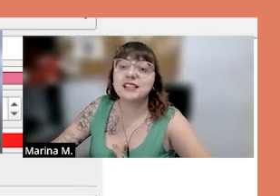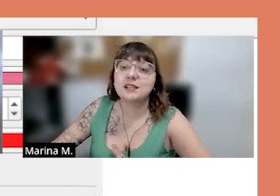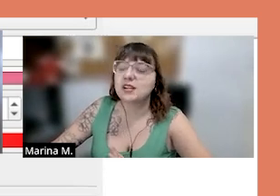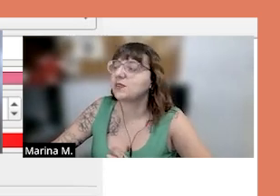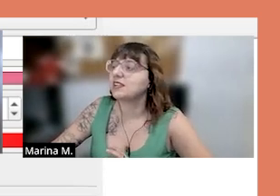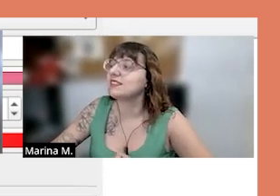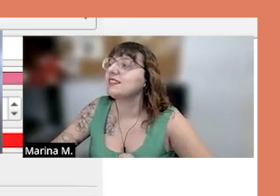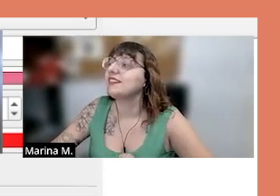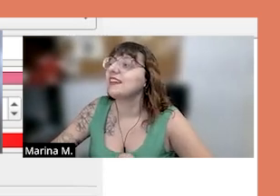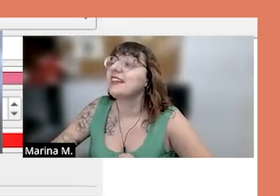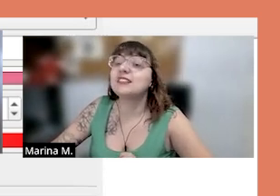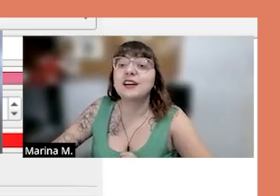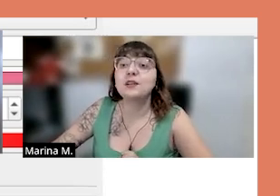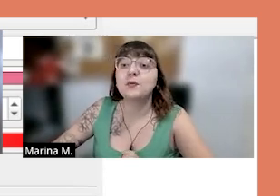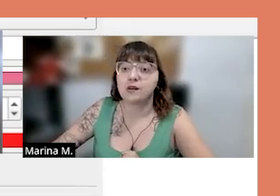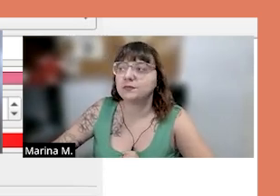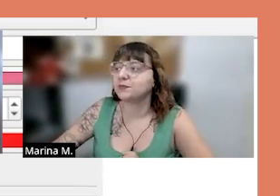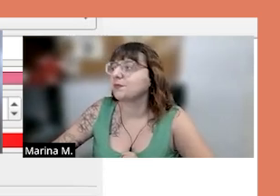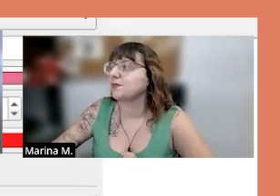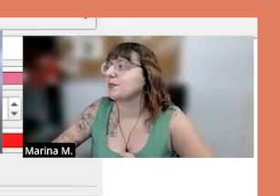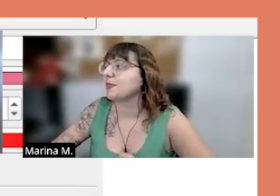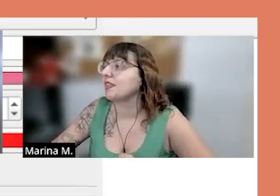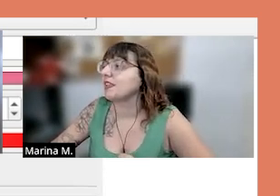Não, não vai demorar horrores. Intervalo igual.